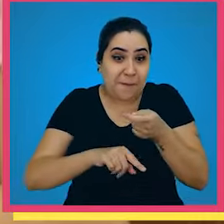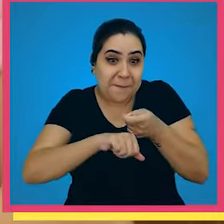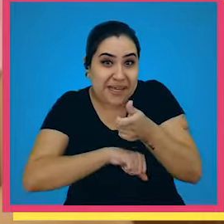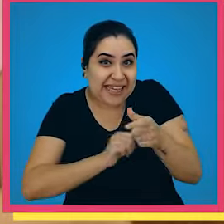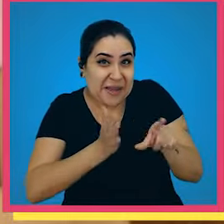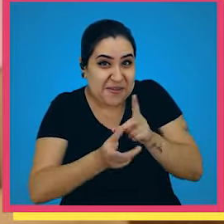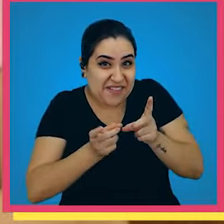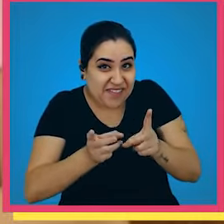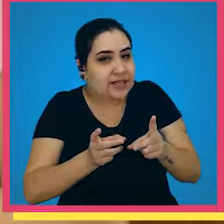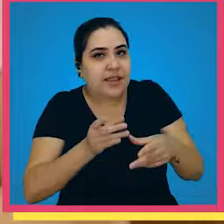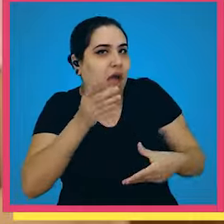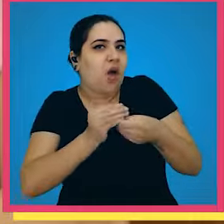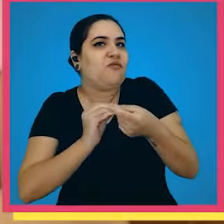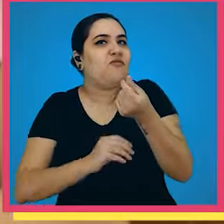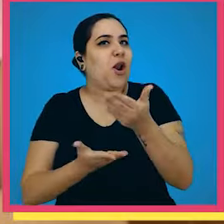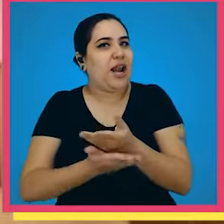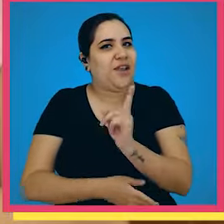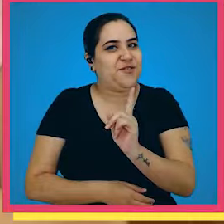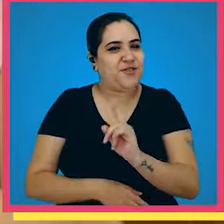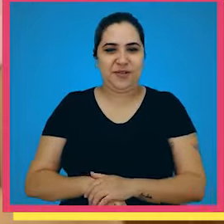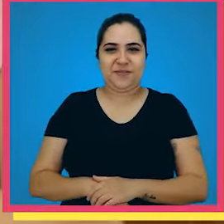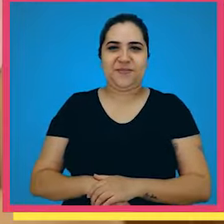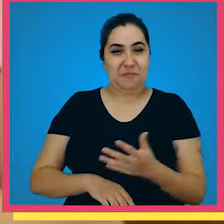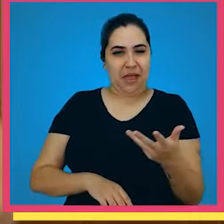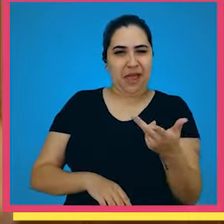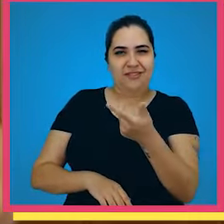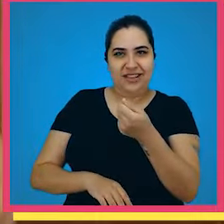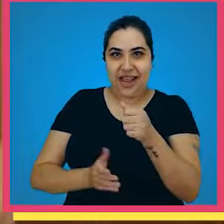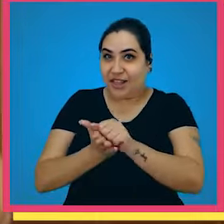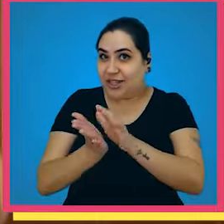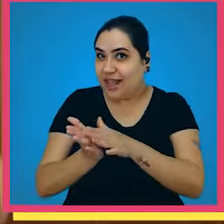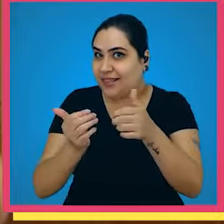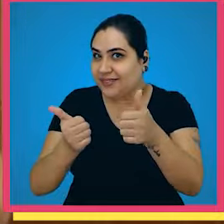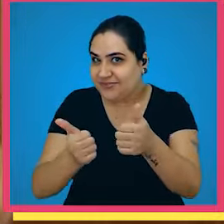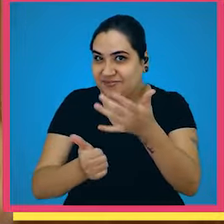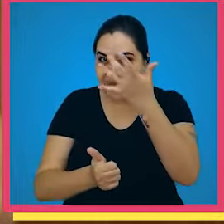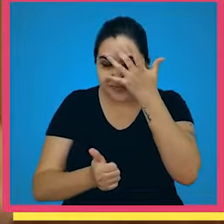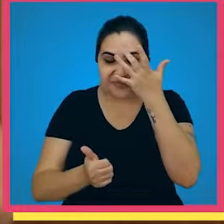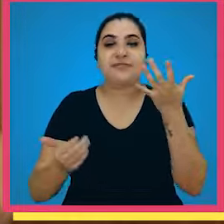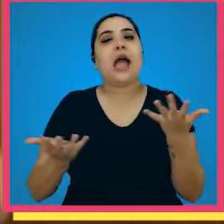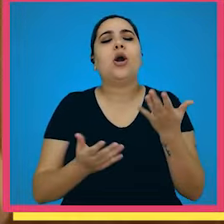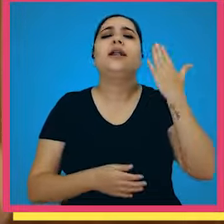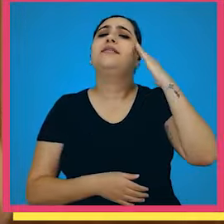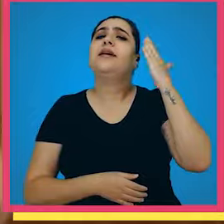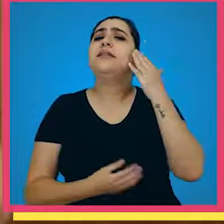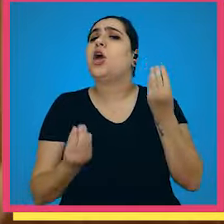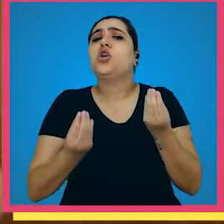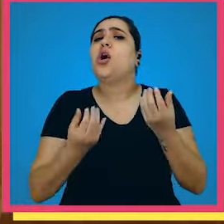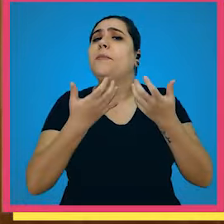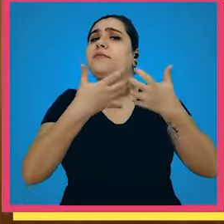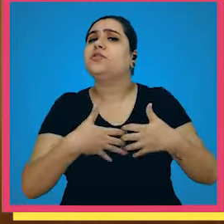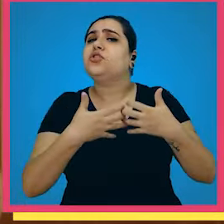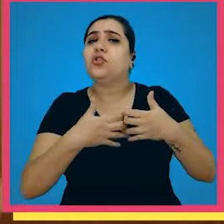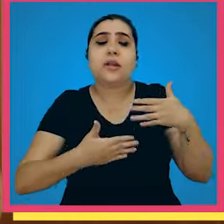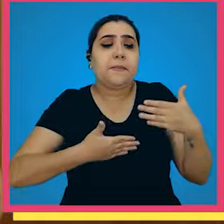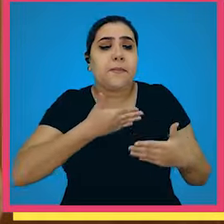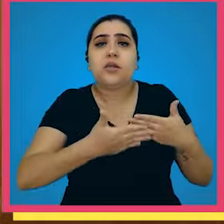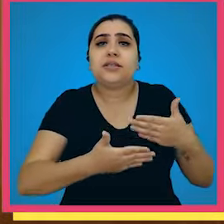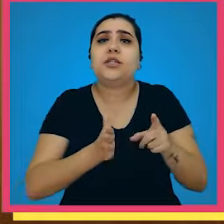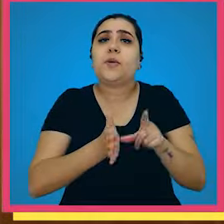O brinde da pré-venda não interfere no valor do livro. Maravilha, anotou. Agora sim, vamos entender como funciona